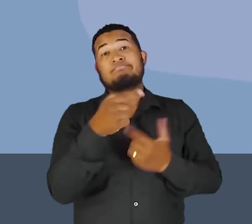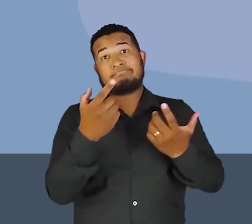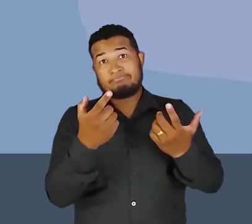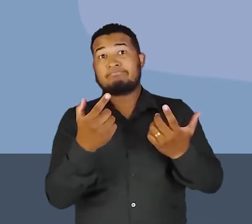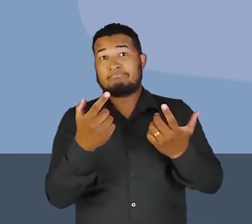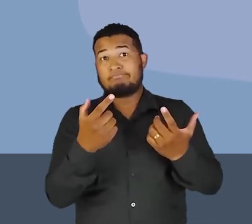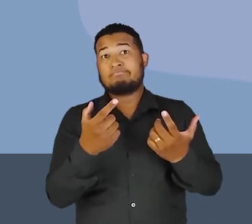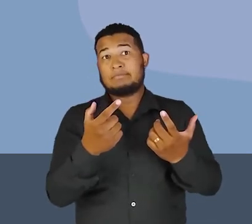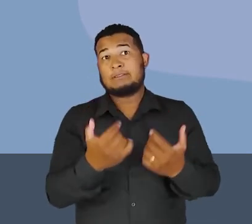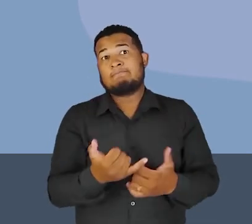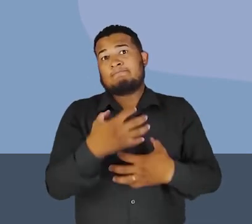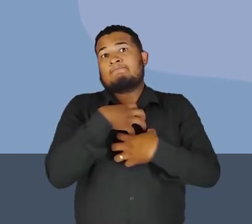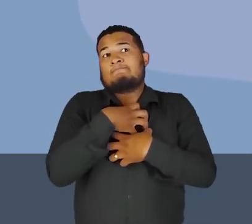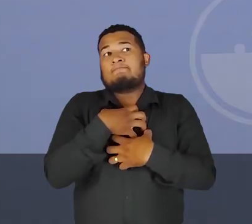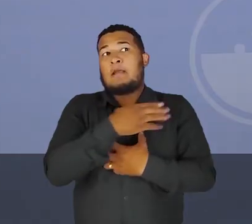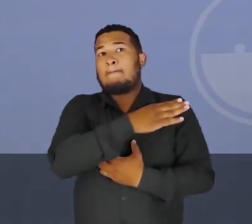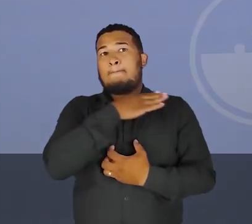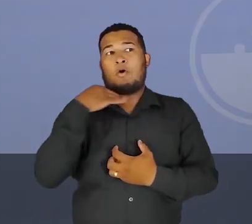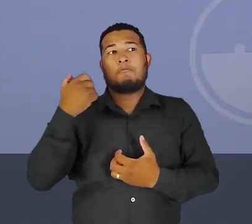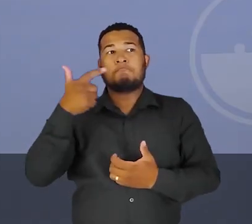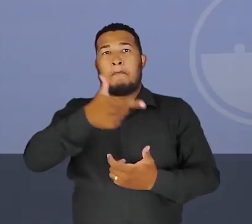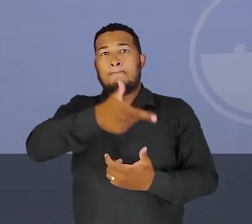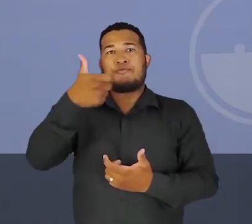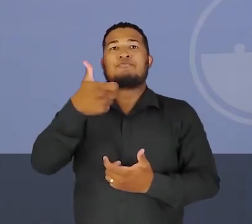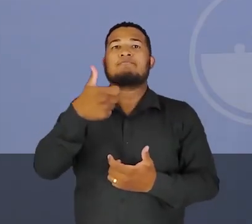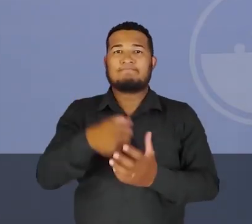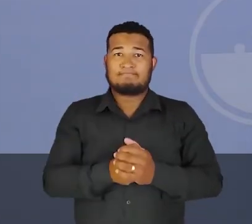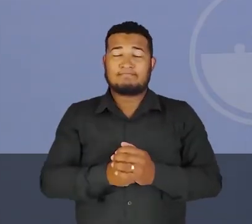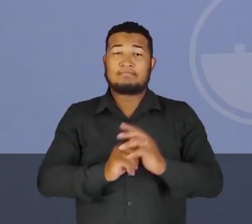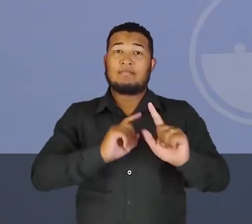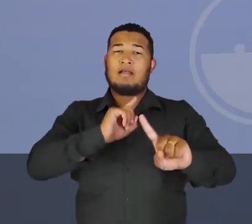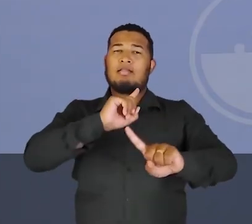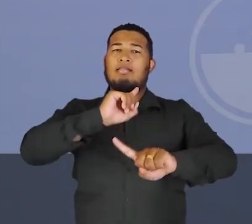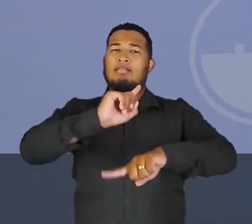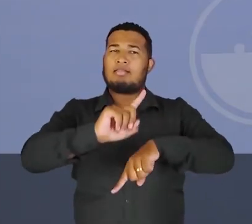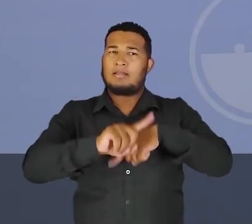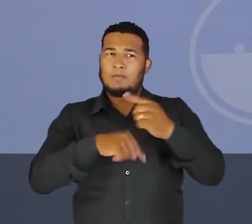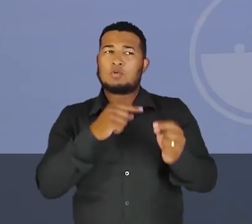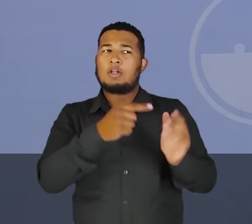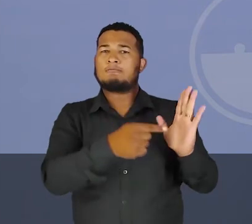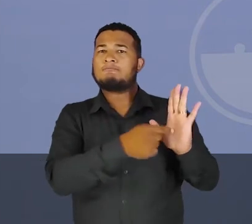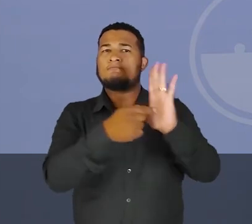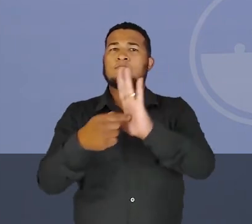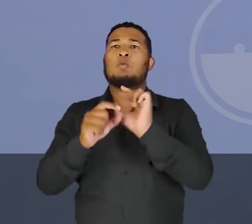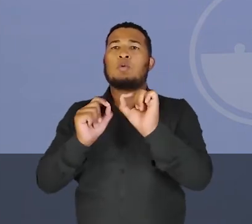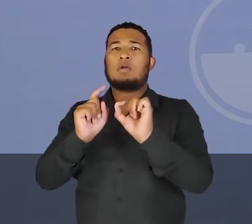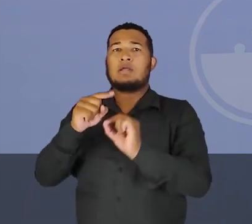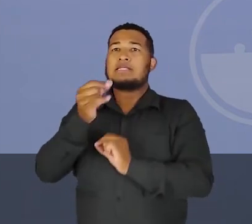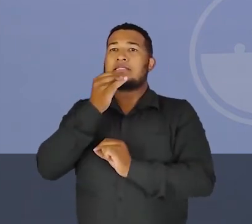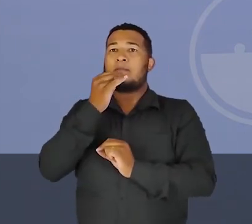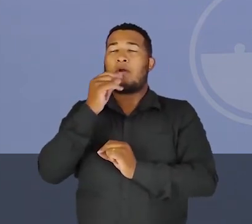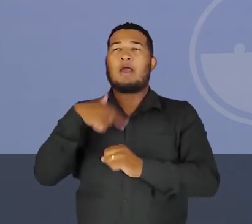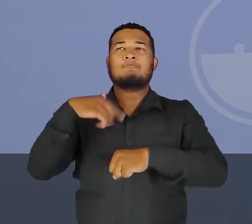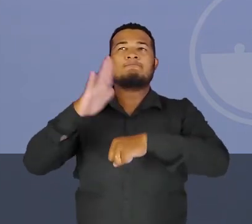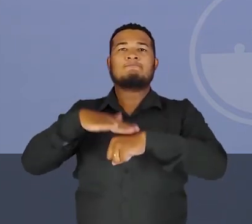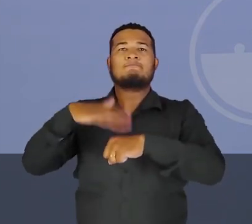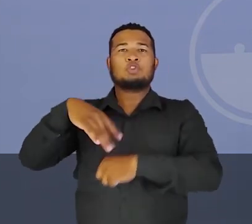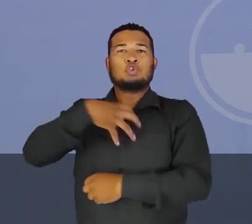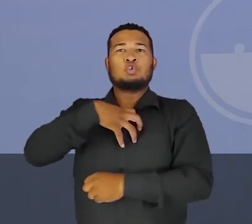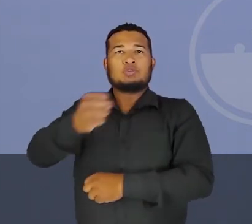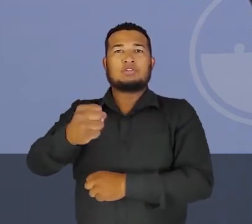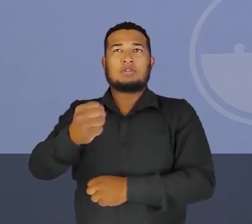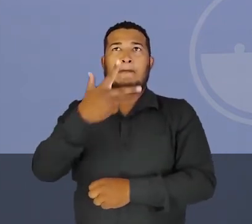morre, né, e é assassinado. E depois ele é apresentado como um suicídio, né? Ele se